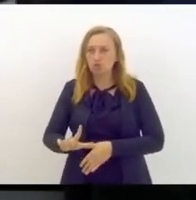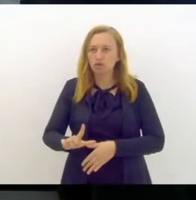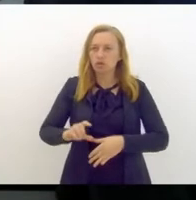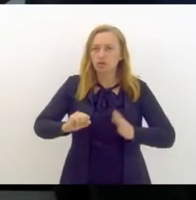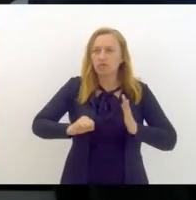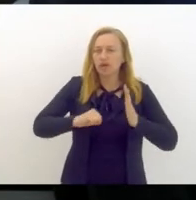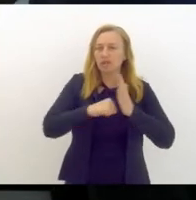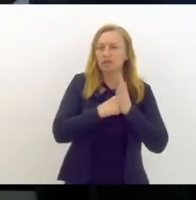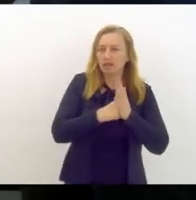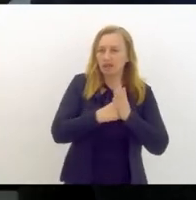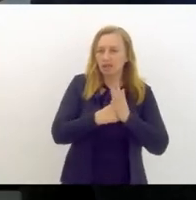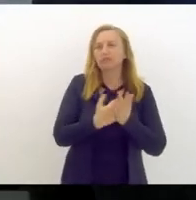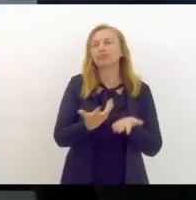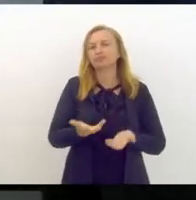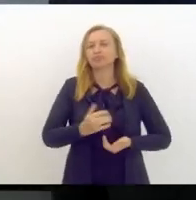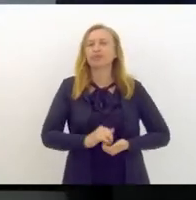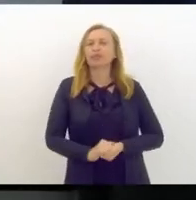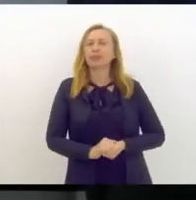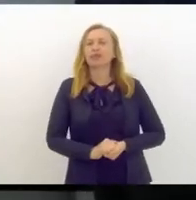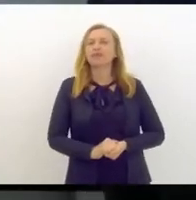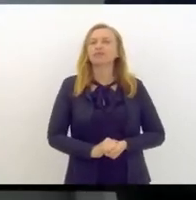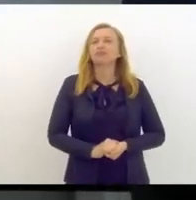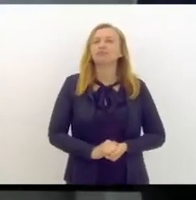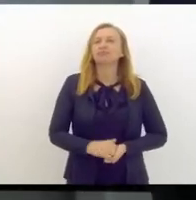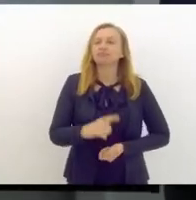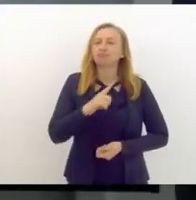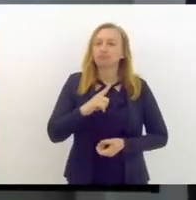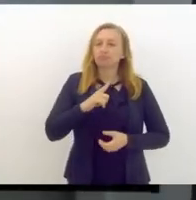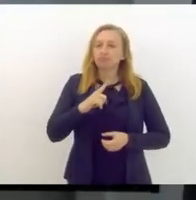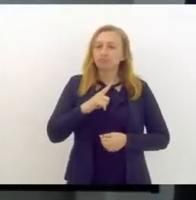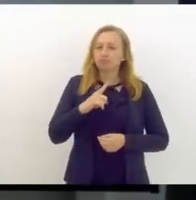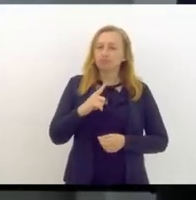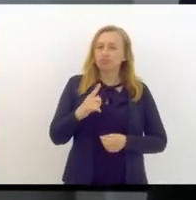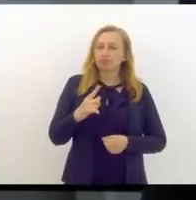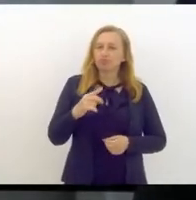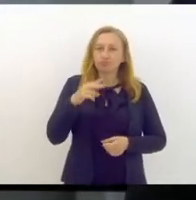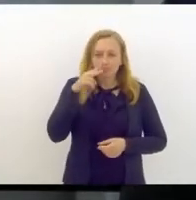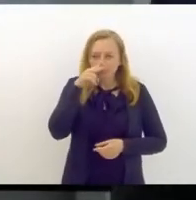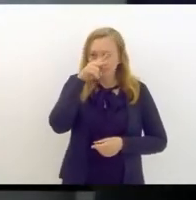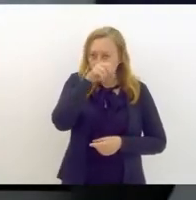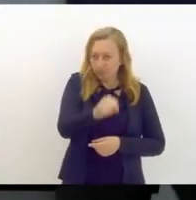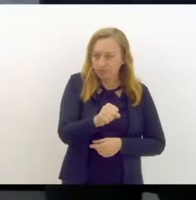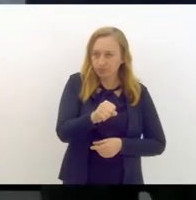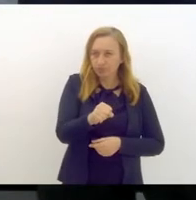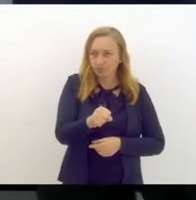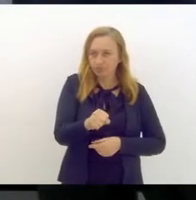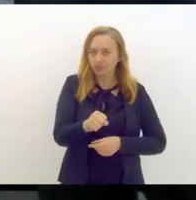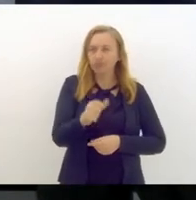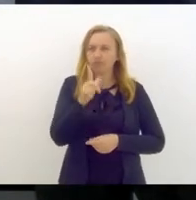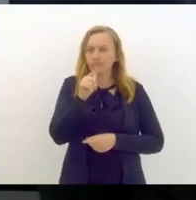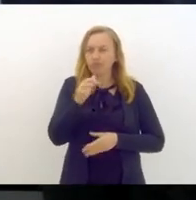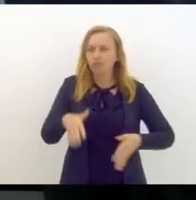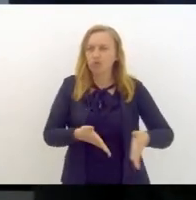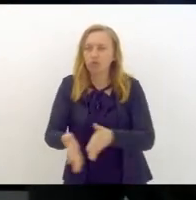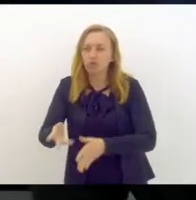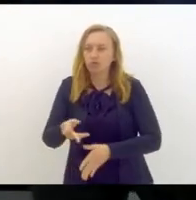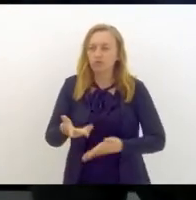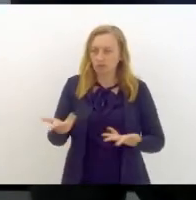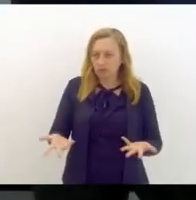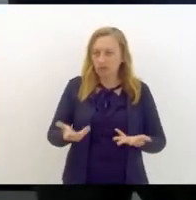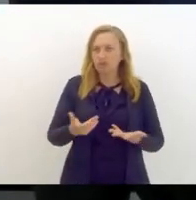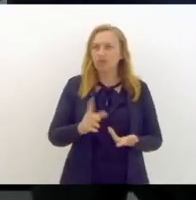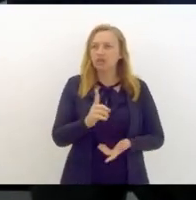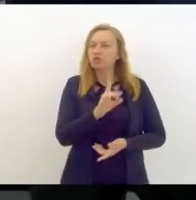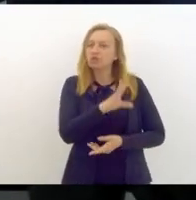impactaram a bacia hidrográfica do Rio Paraíba do Sul. A gente tem uma pressão diária em cima do Rio Paraíba do Sul muito forte, e não só por conta